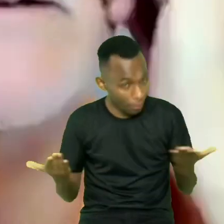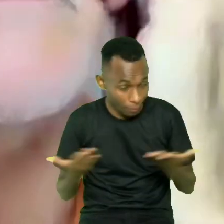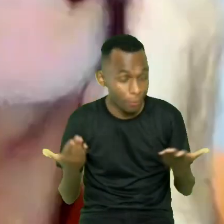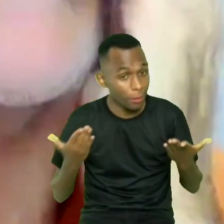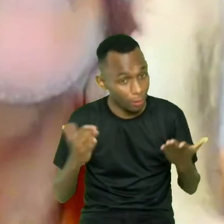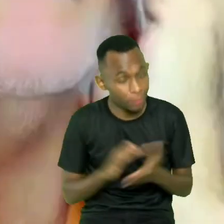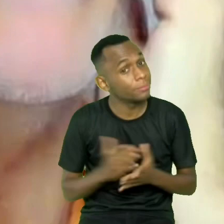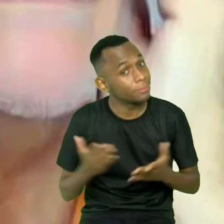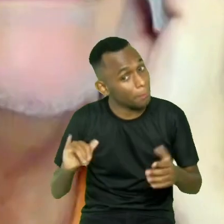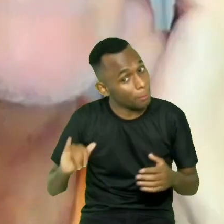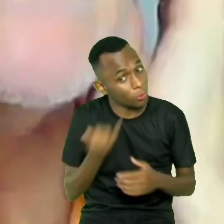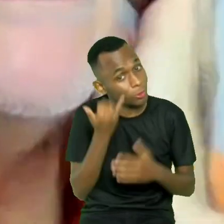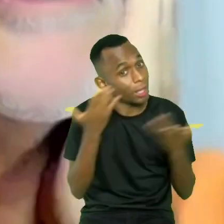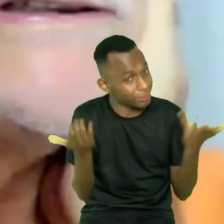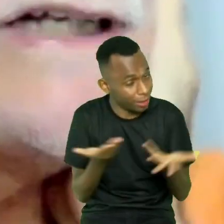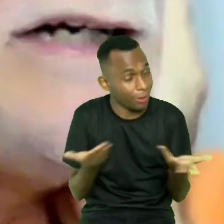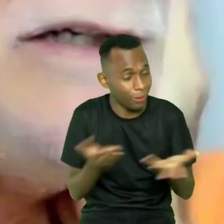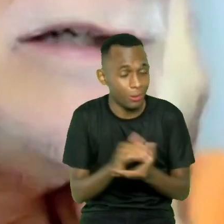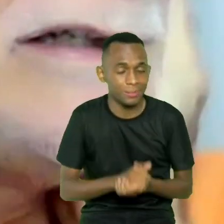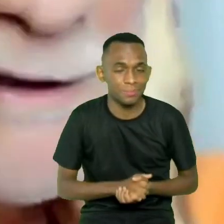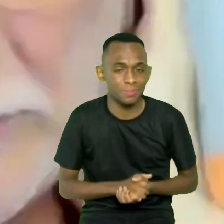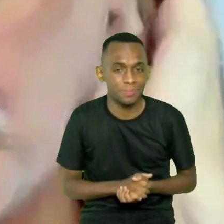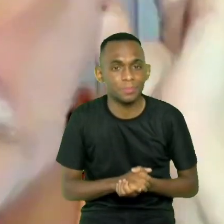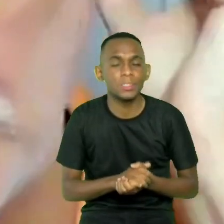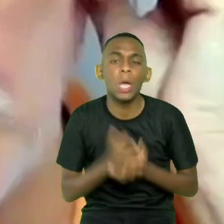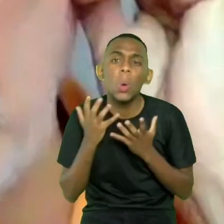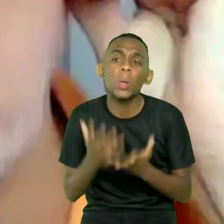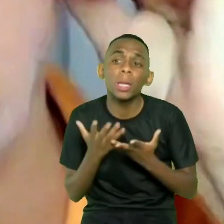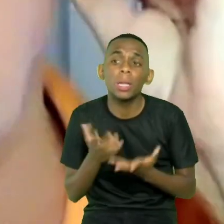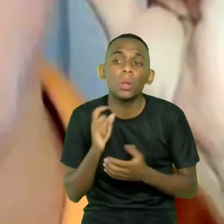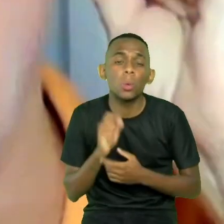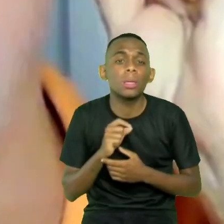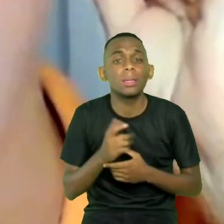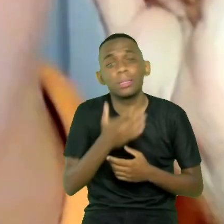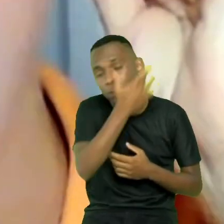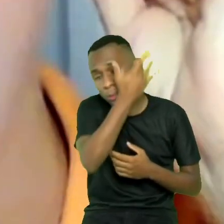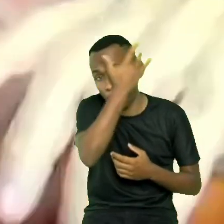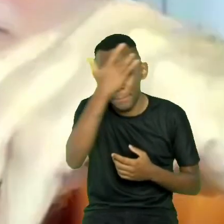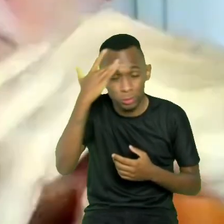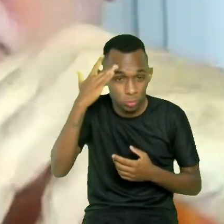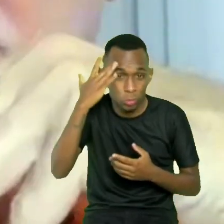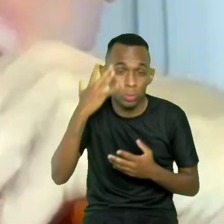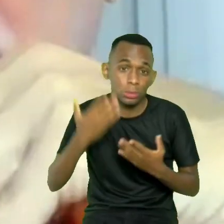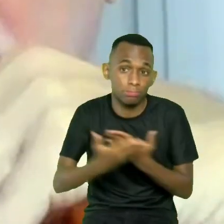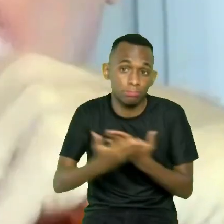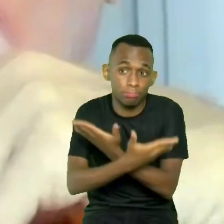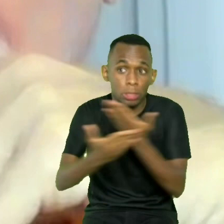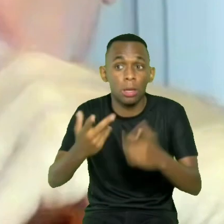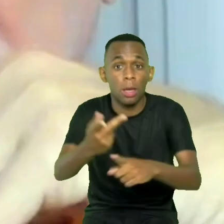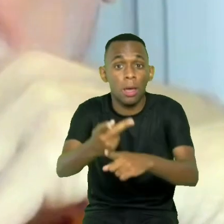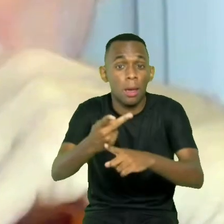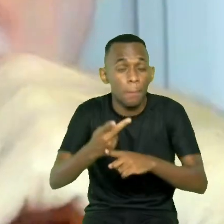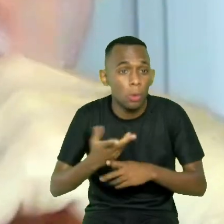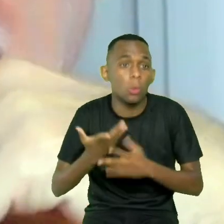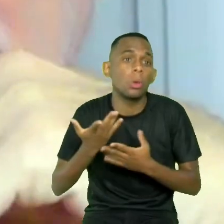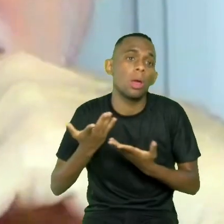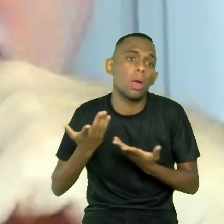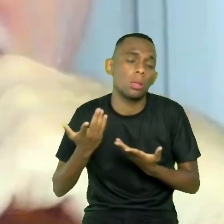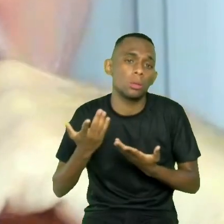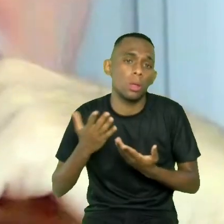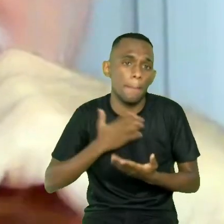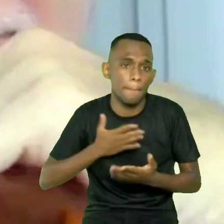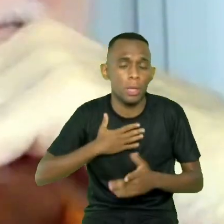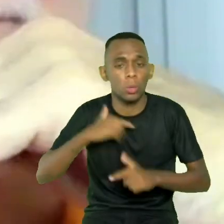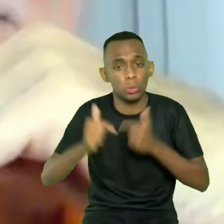agora. Mas eu gostaria que as pessoas procurassem conhecer meu trabalho,